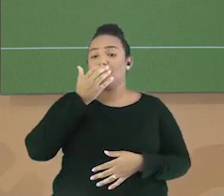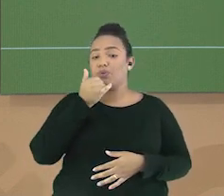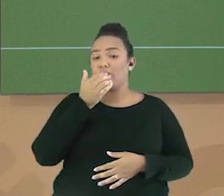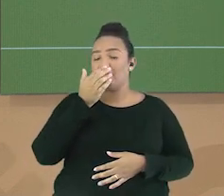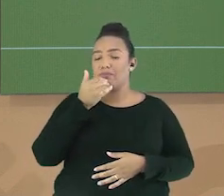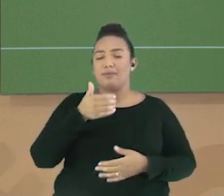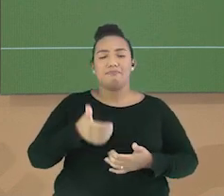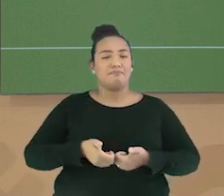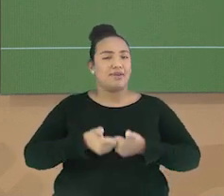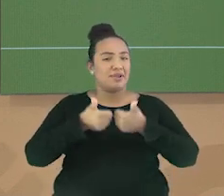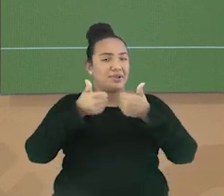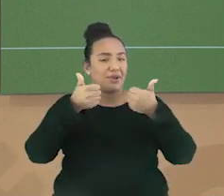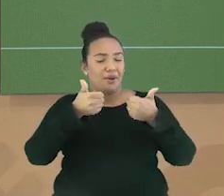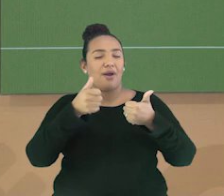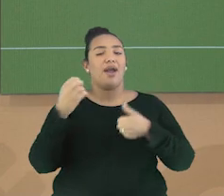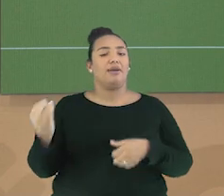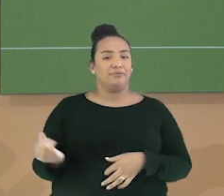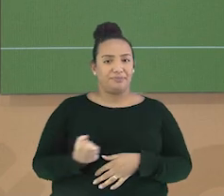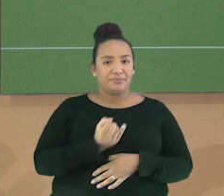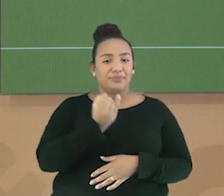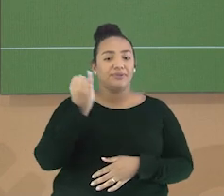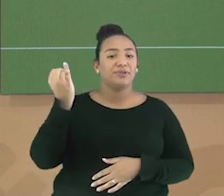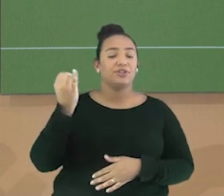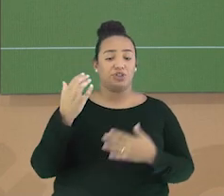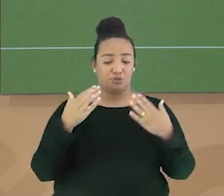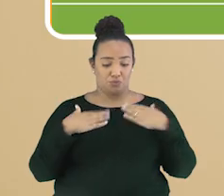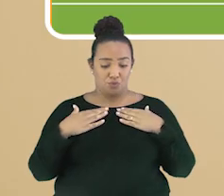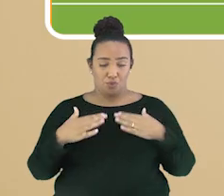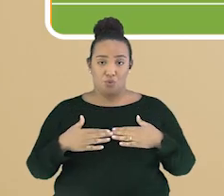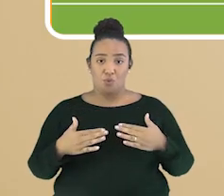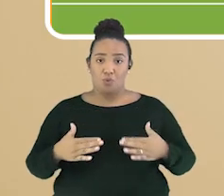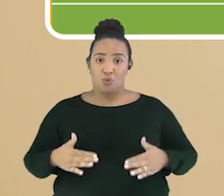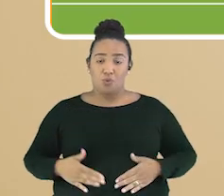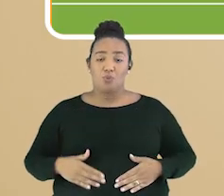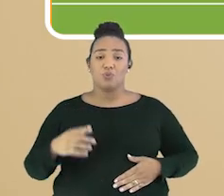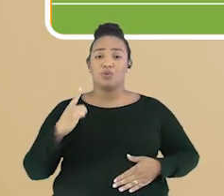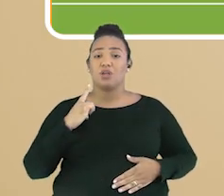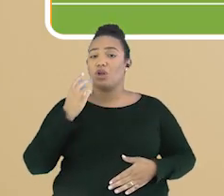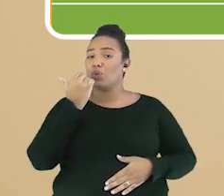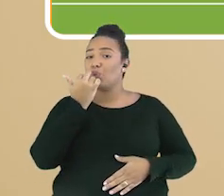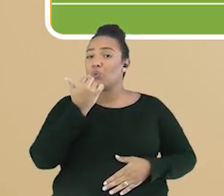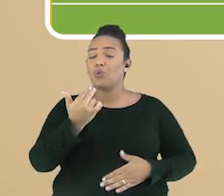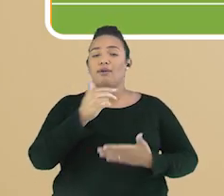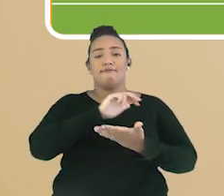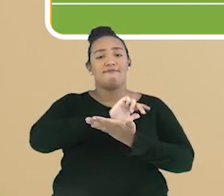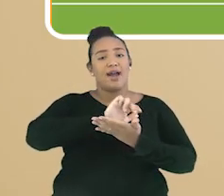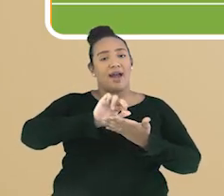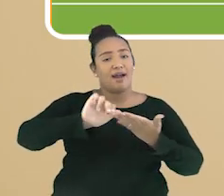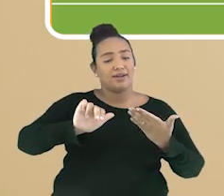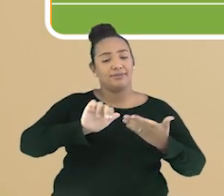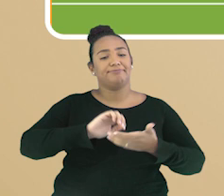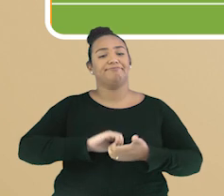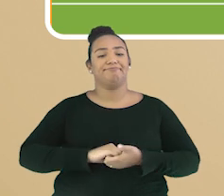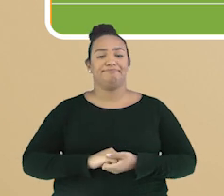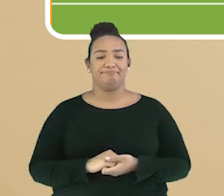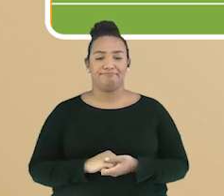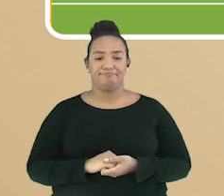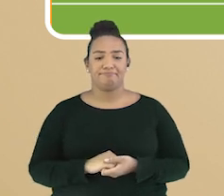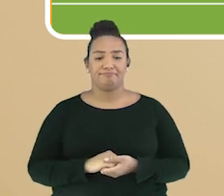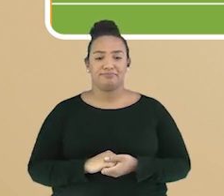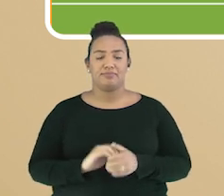corpo receba todos os nutrientes necessários. E por falar em nutrientes, estes são